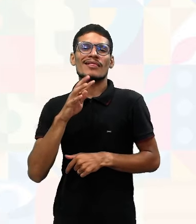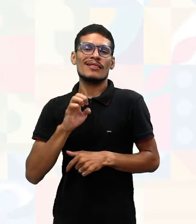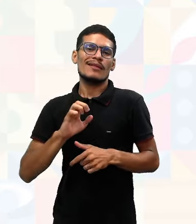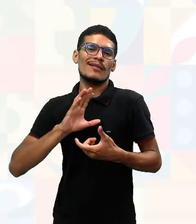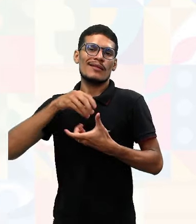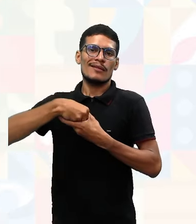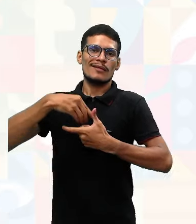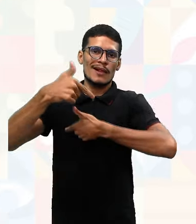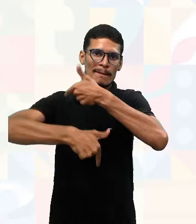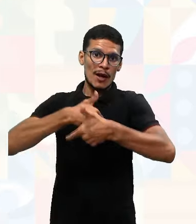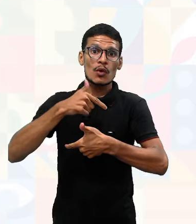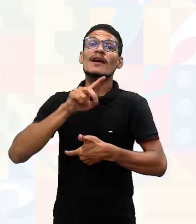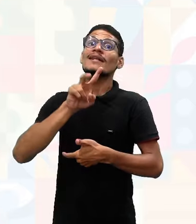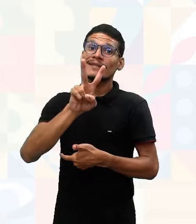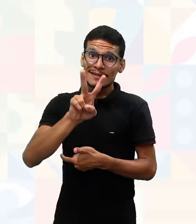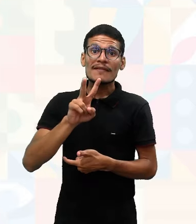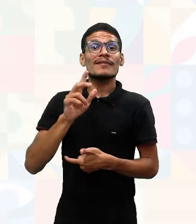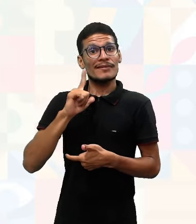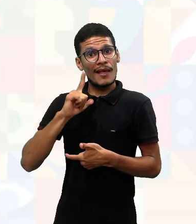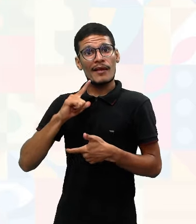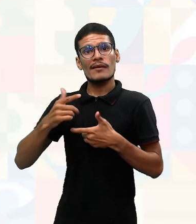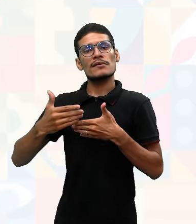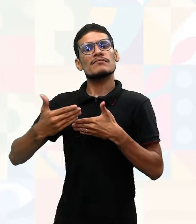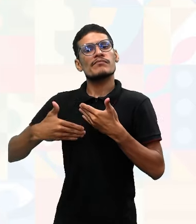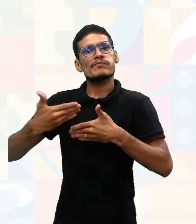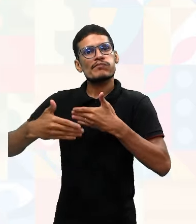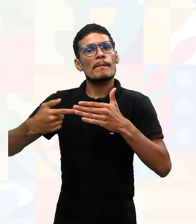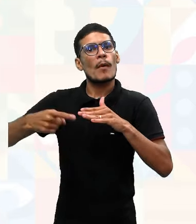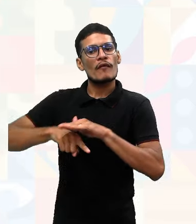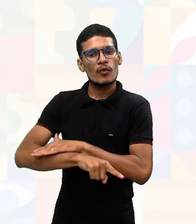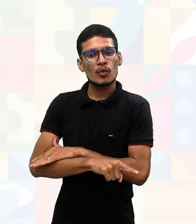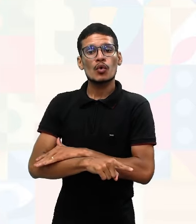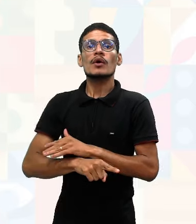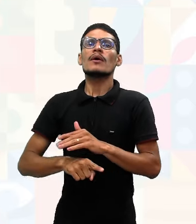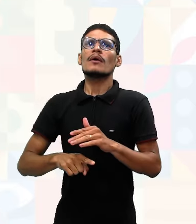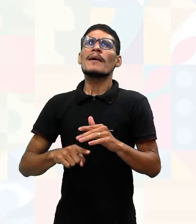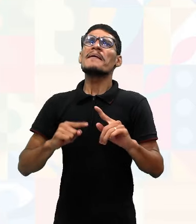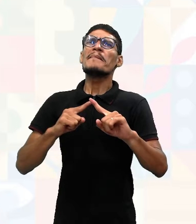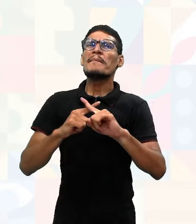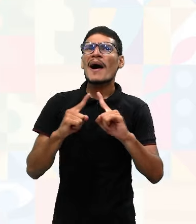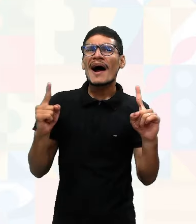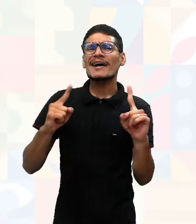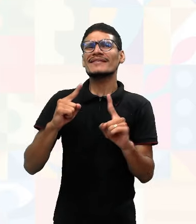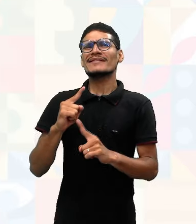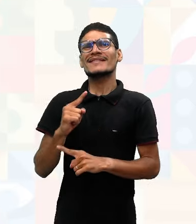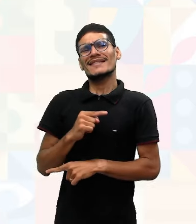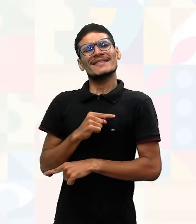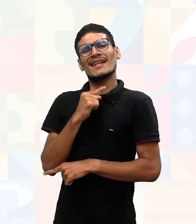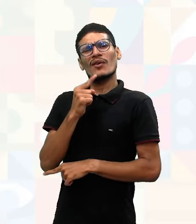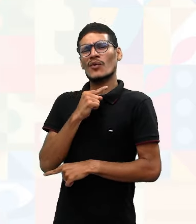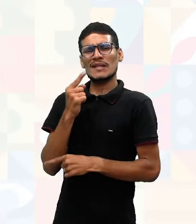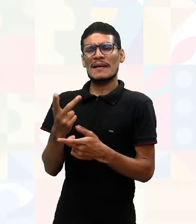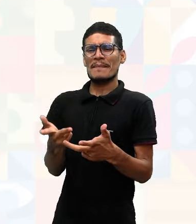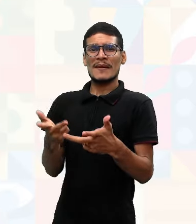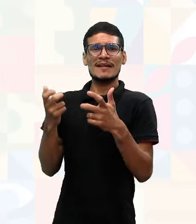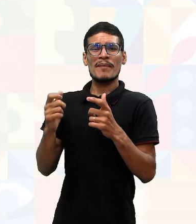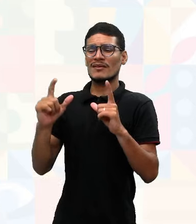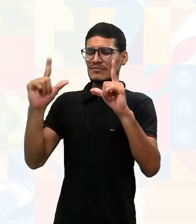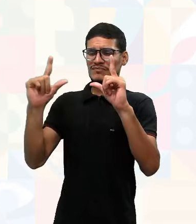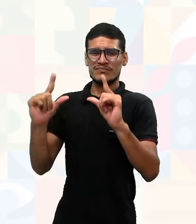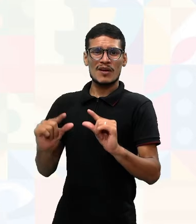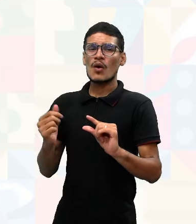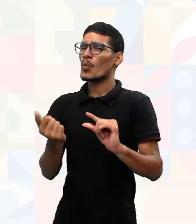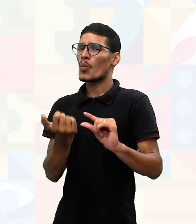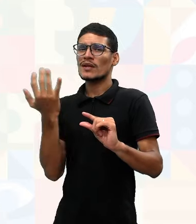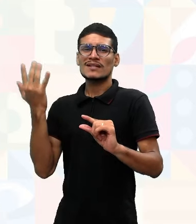a gente avança tanto com relação a essas práticas, mas a gente não consegue perceber uma redução nos números